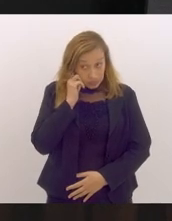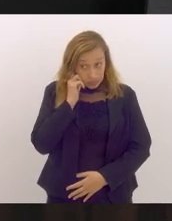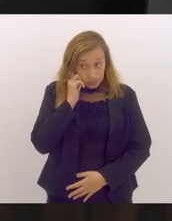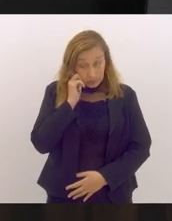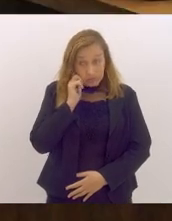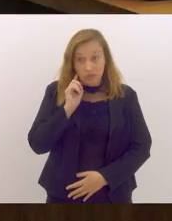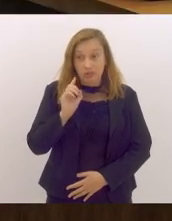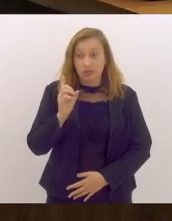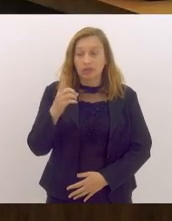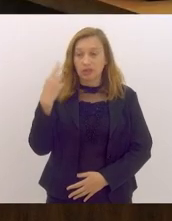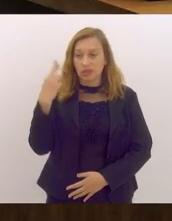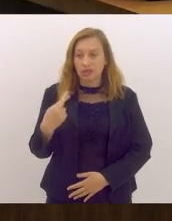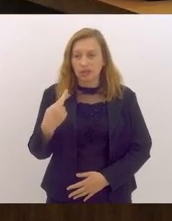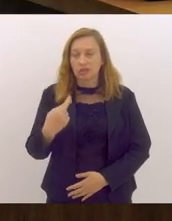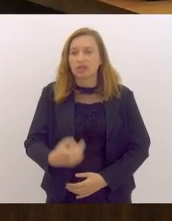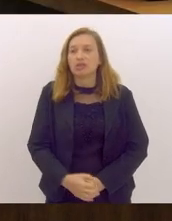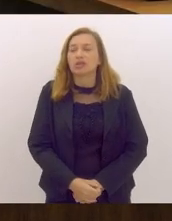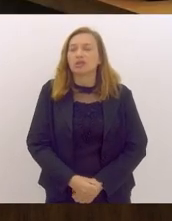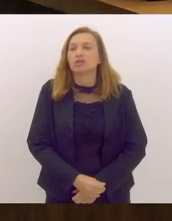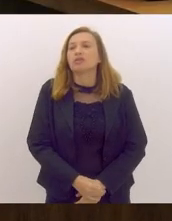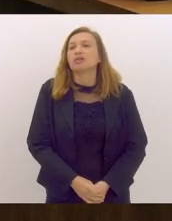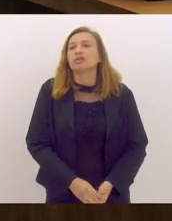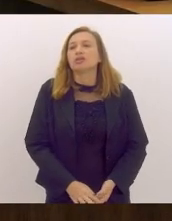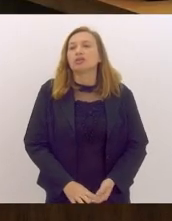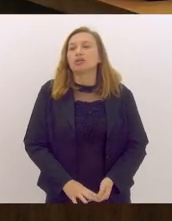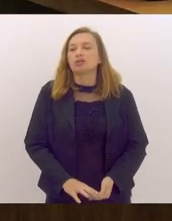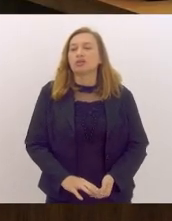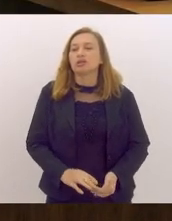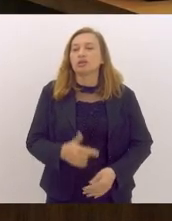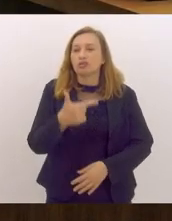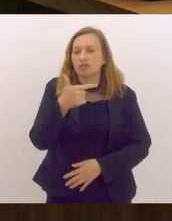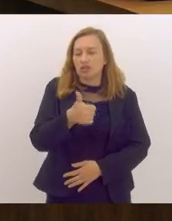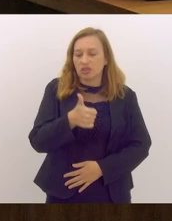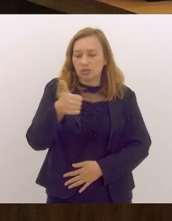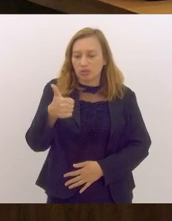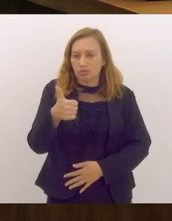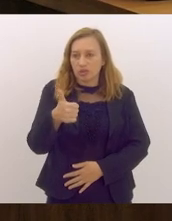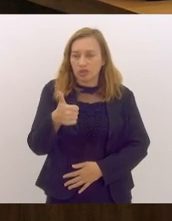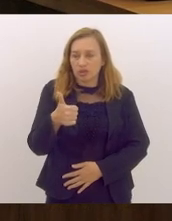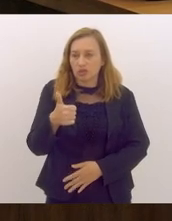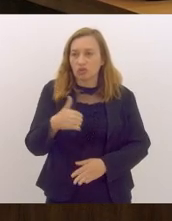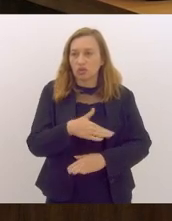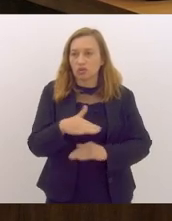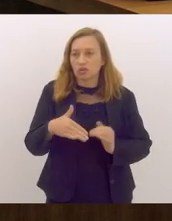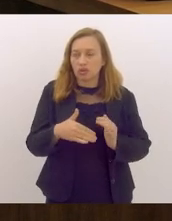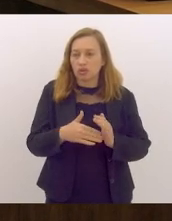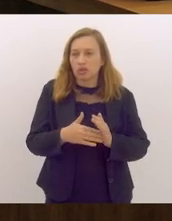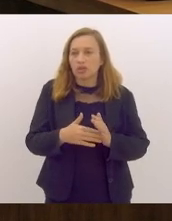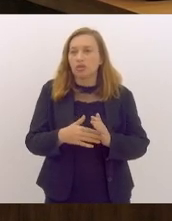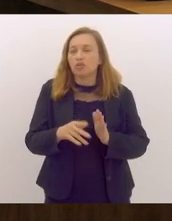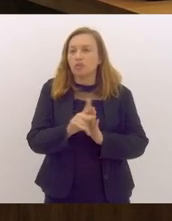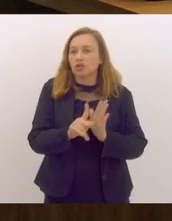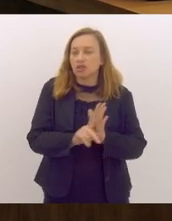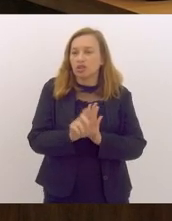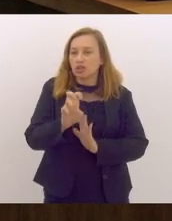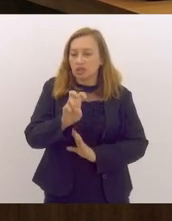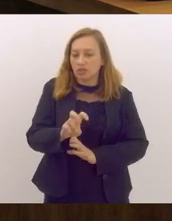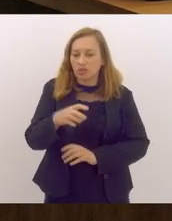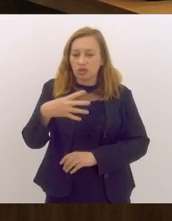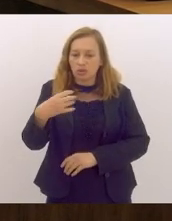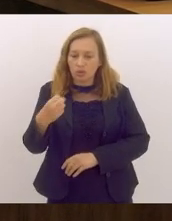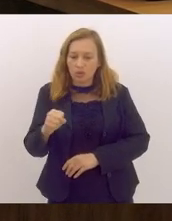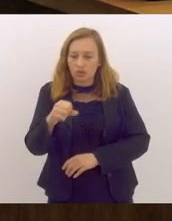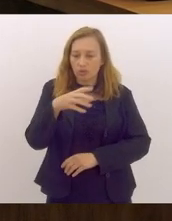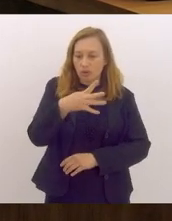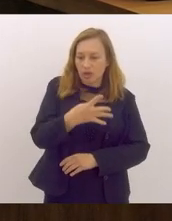Renata. Só para, no 21º, veto total oposto ao projeto de lei 5848-A